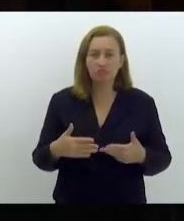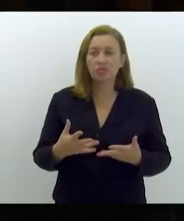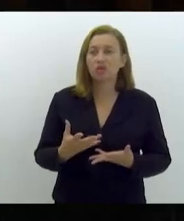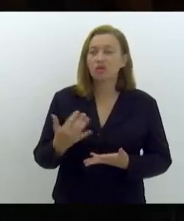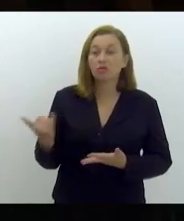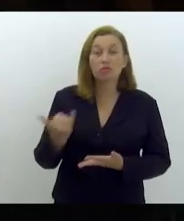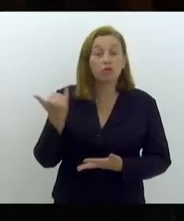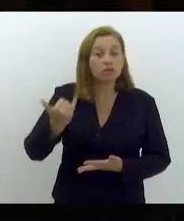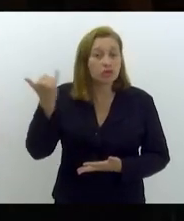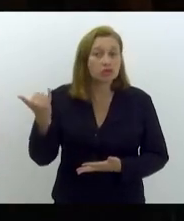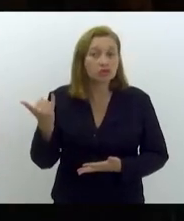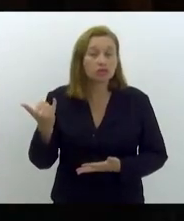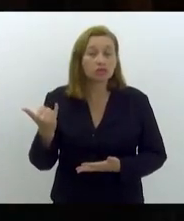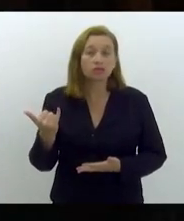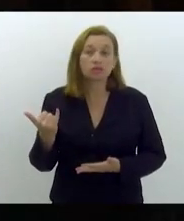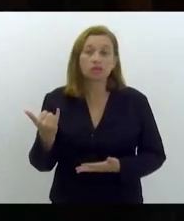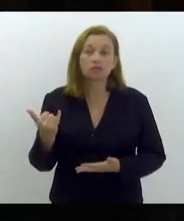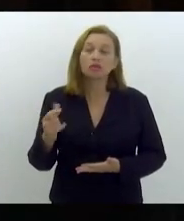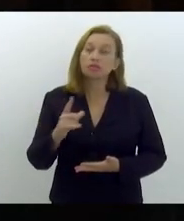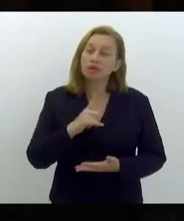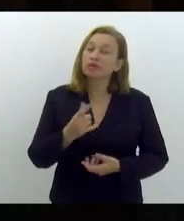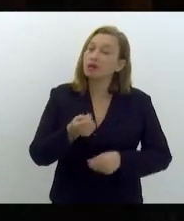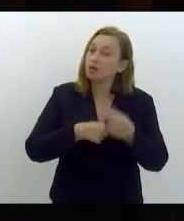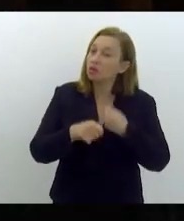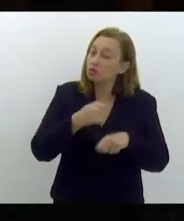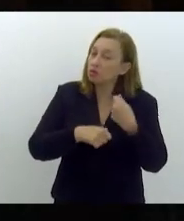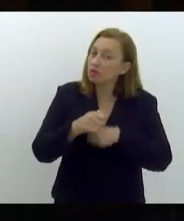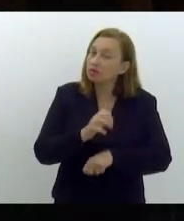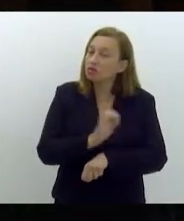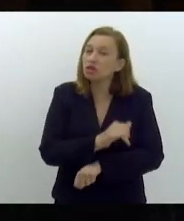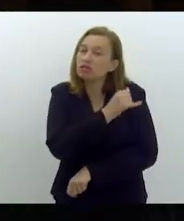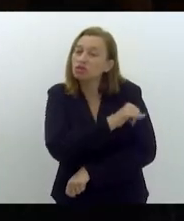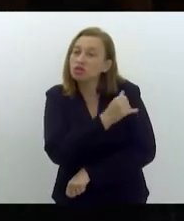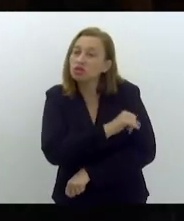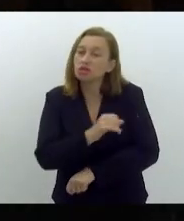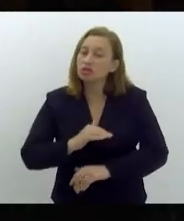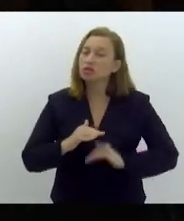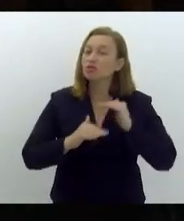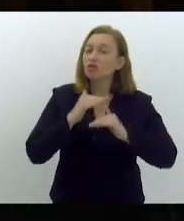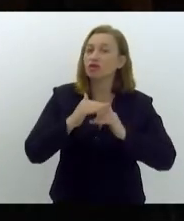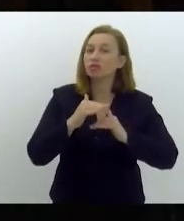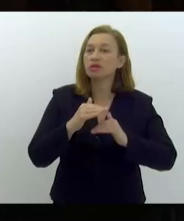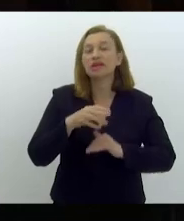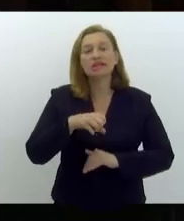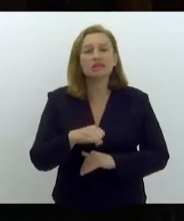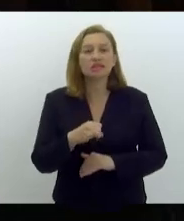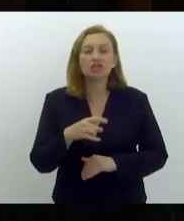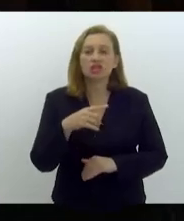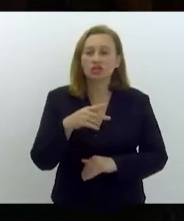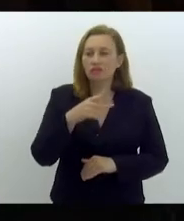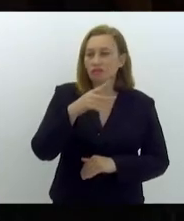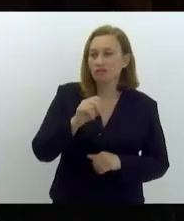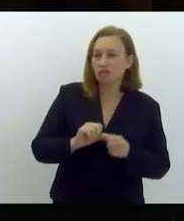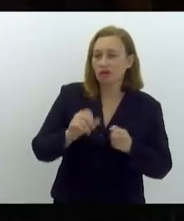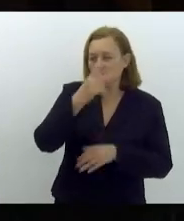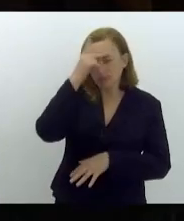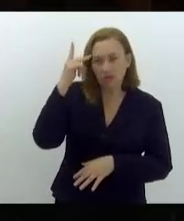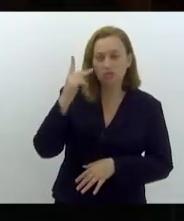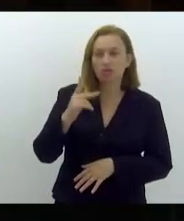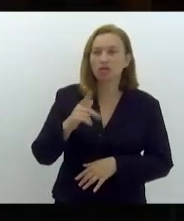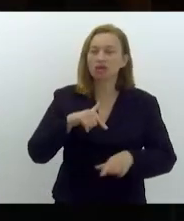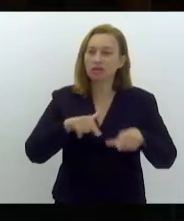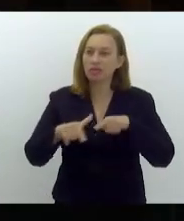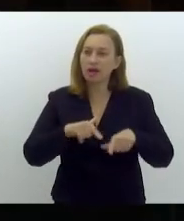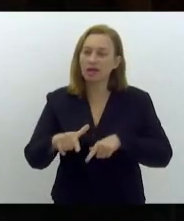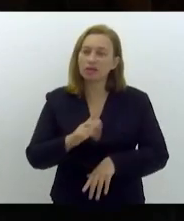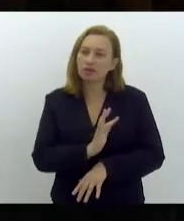para gente garantir inclusive economicamente com o estado do Rio de Janeiro seja viável se a gente faz com que o trabalhador da Baixada Fluminense o